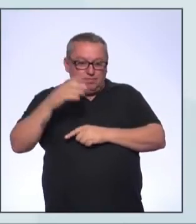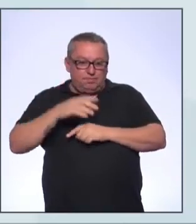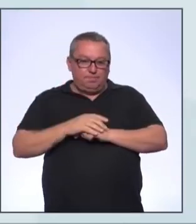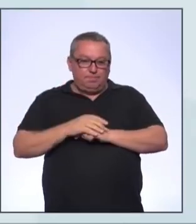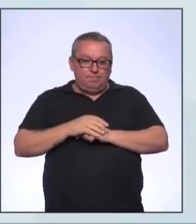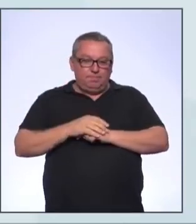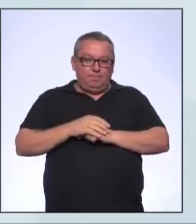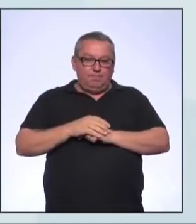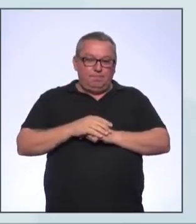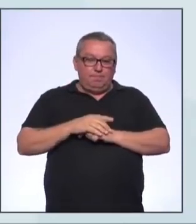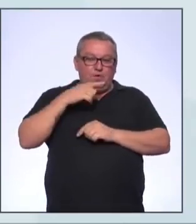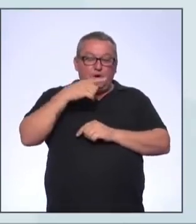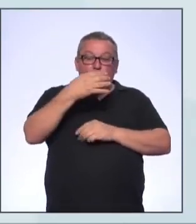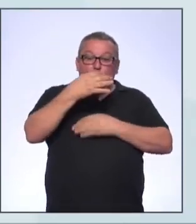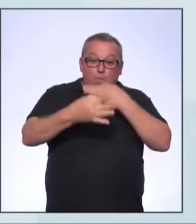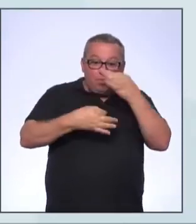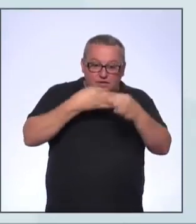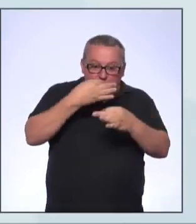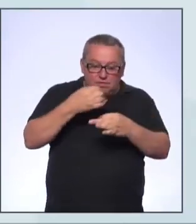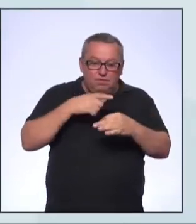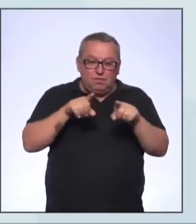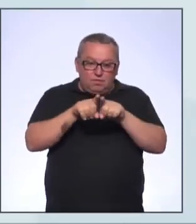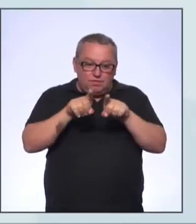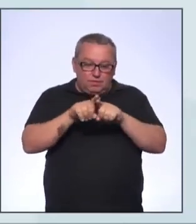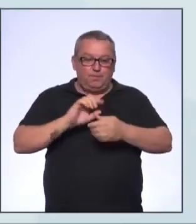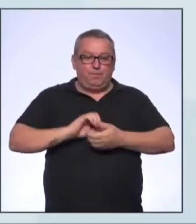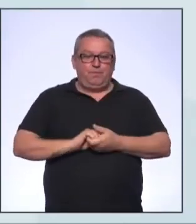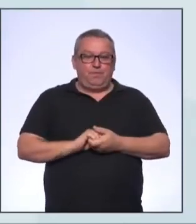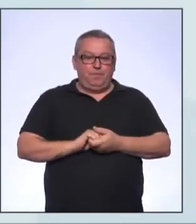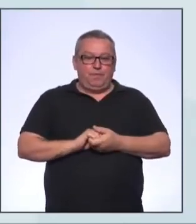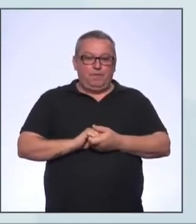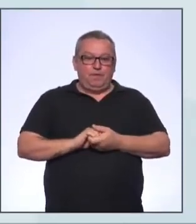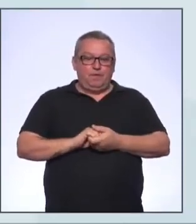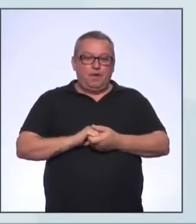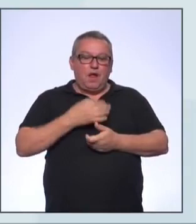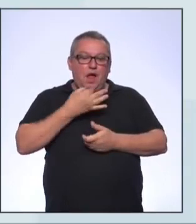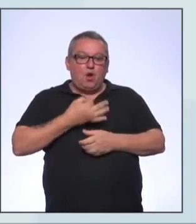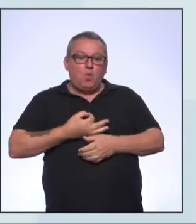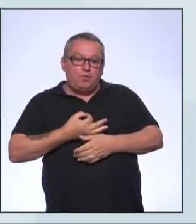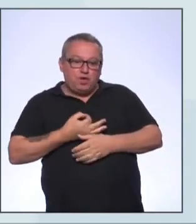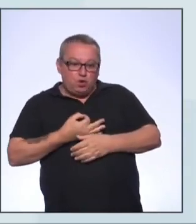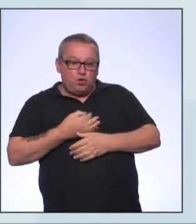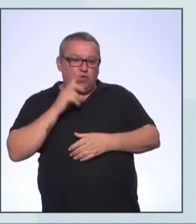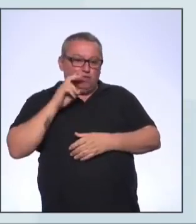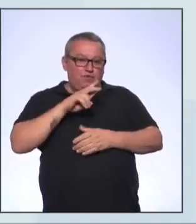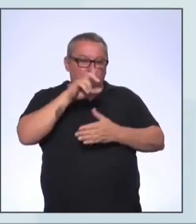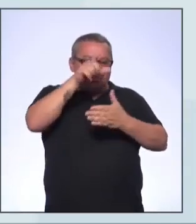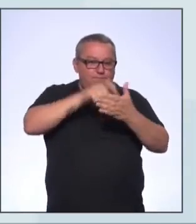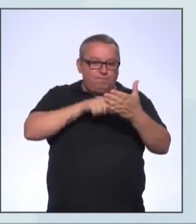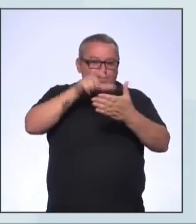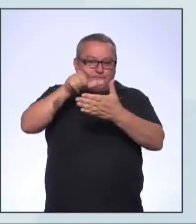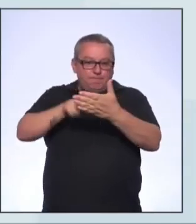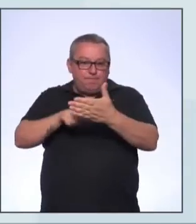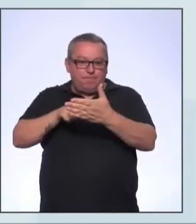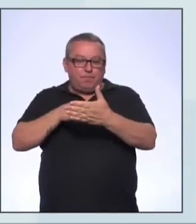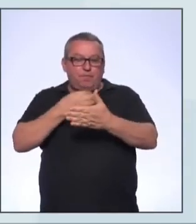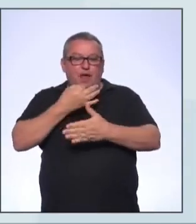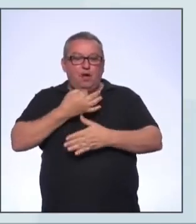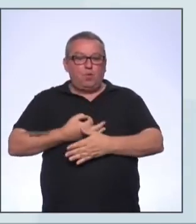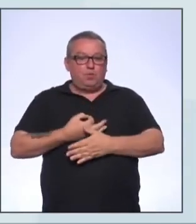Ou seja, a sua opinião é o seu ponto de vista. O que é um argumento? Tá, a tabelinha, né? A coluna do